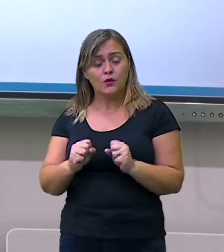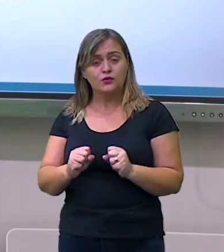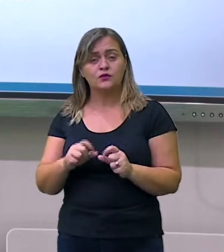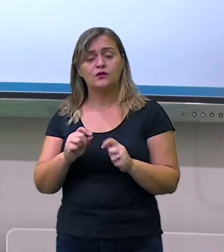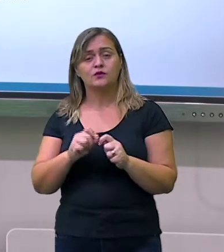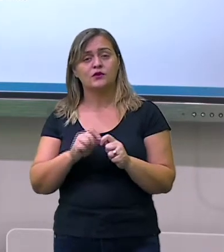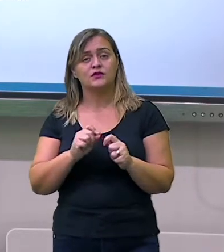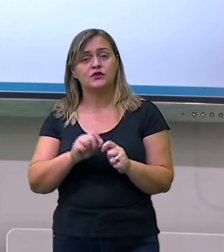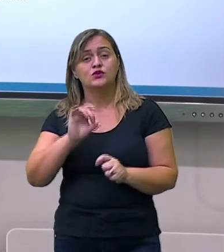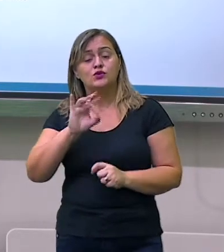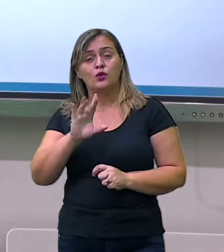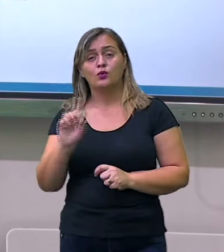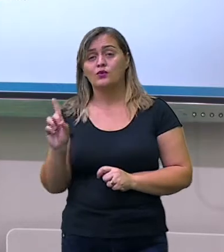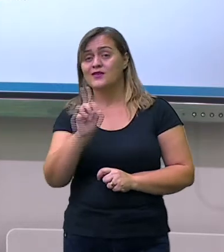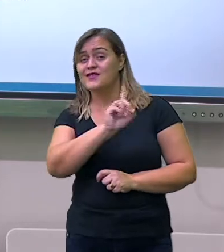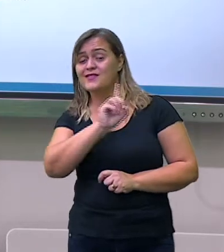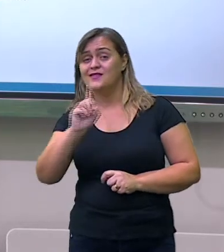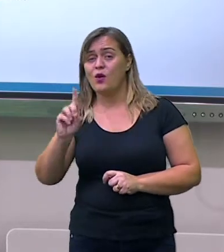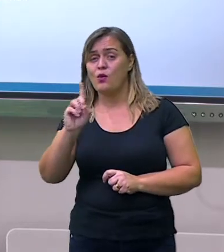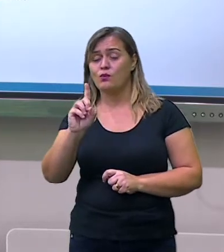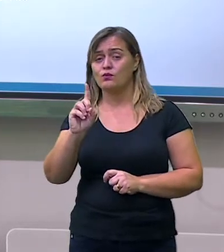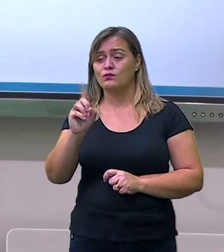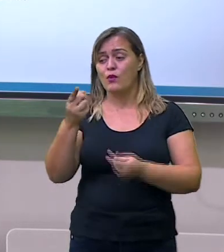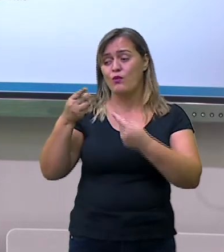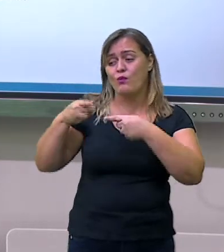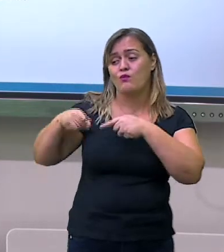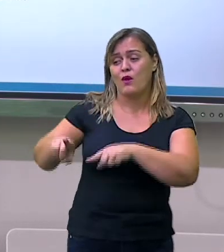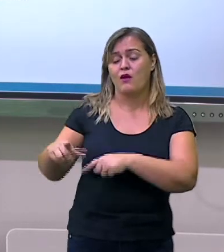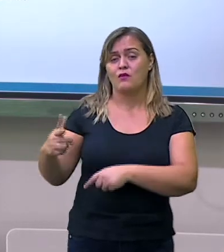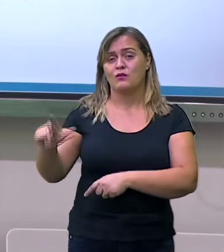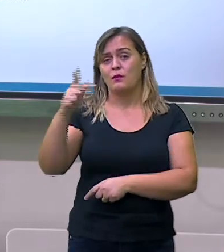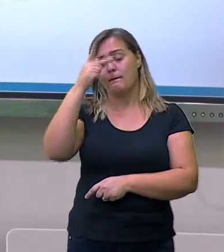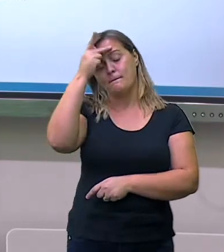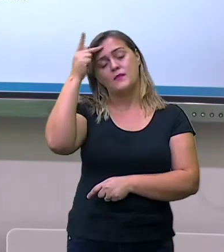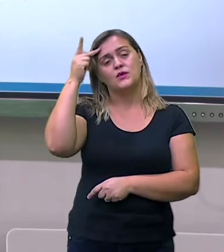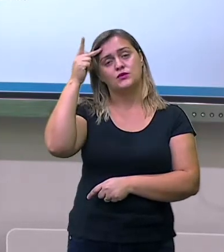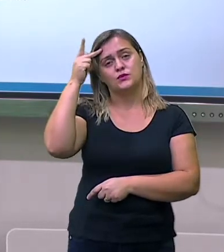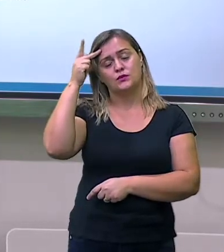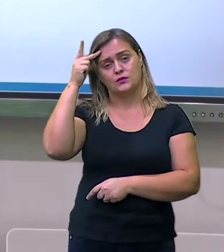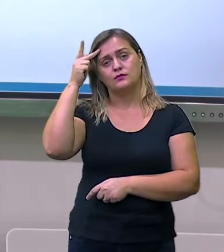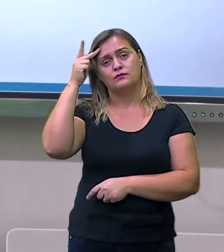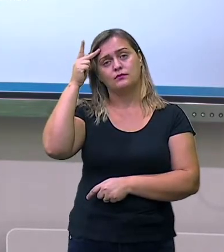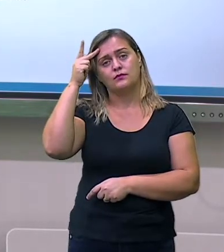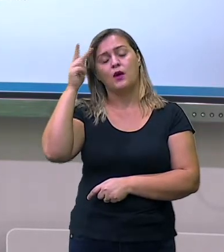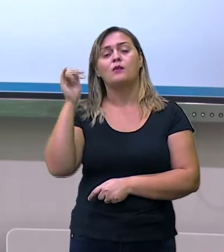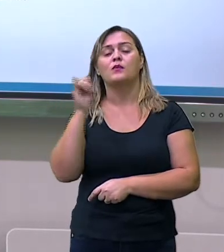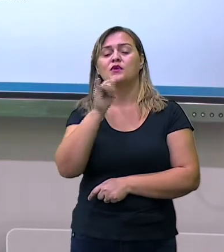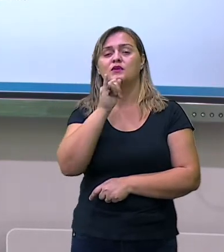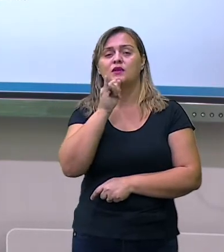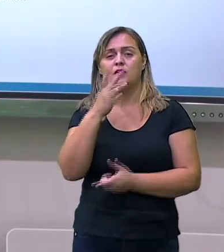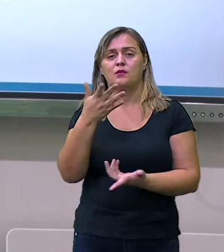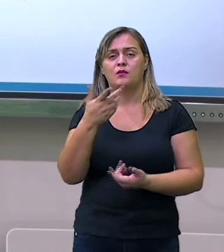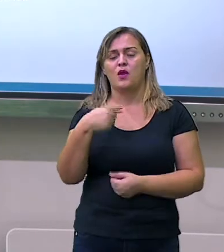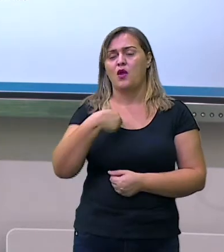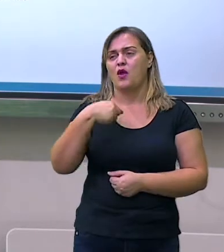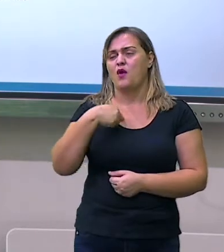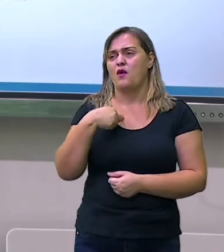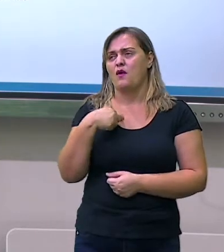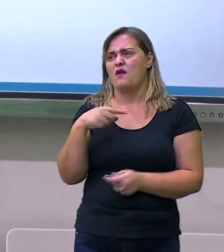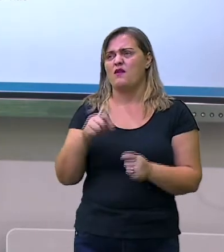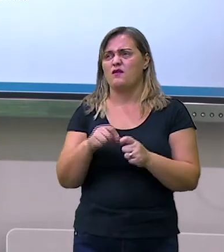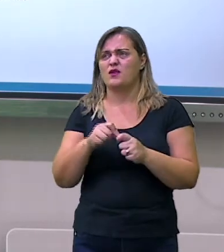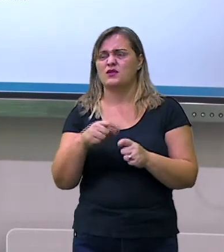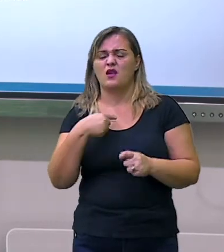vá prejudicar o outro. Então, se é aquilo que eu estou pretendendo fazer e eu digo, vou fazer porque eu sou